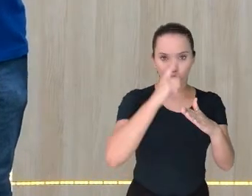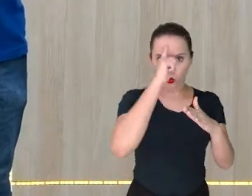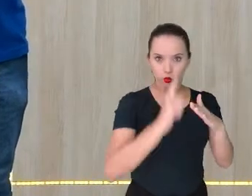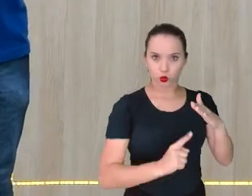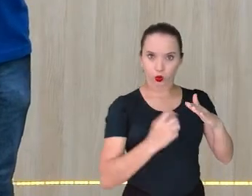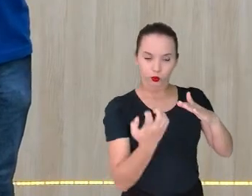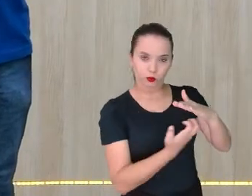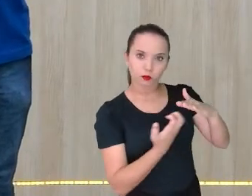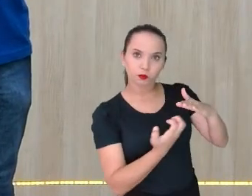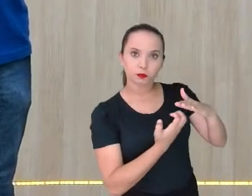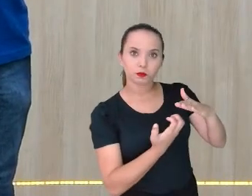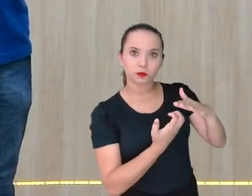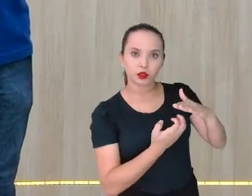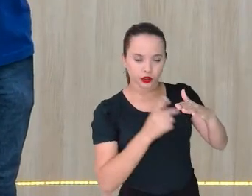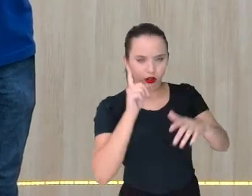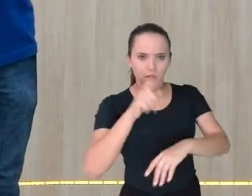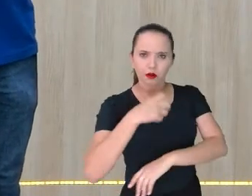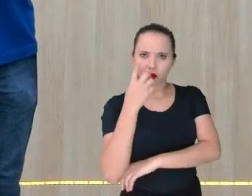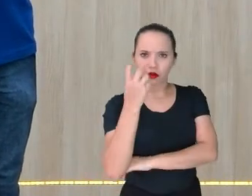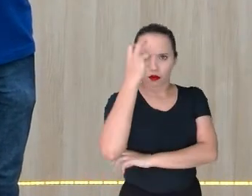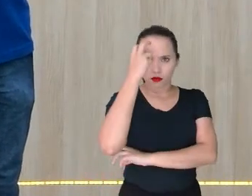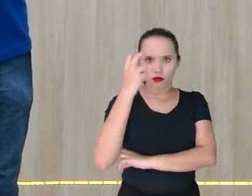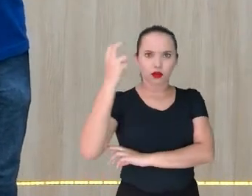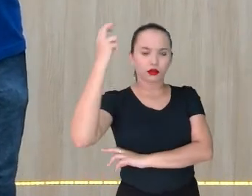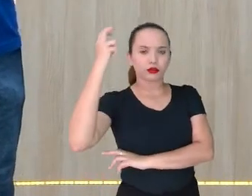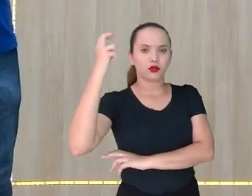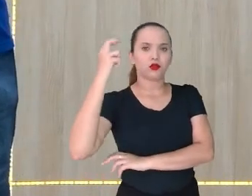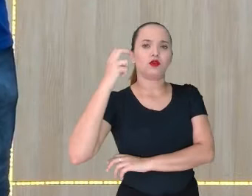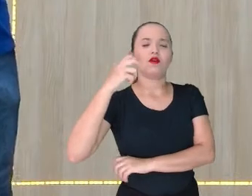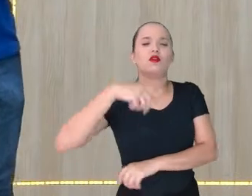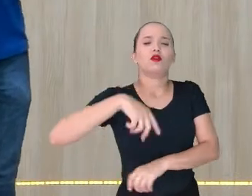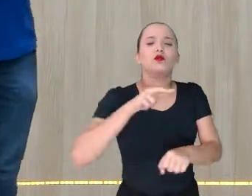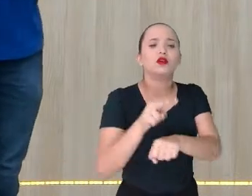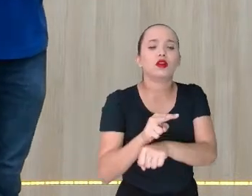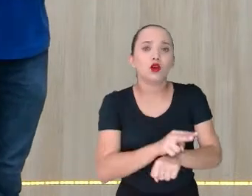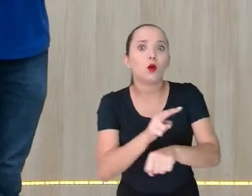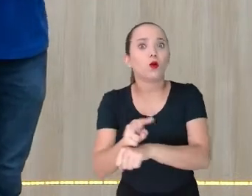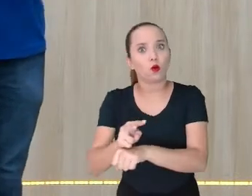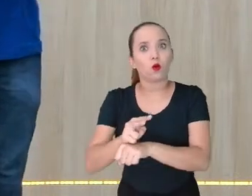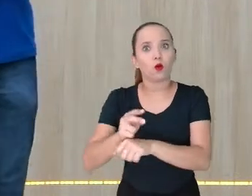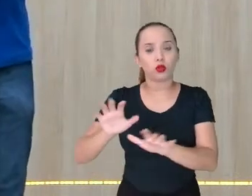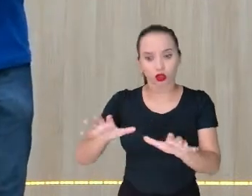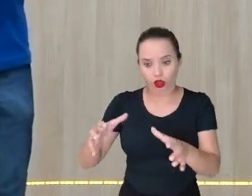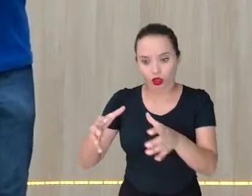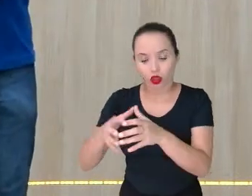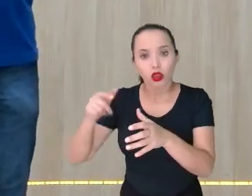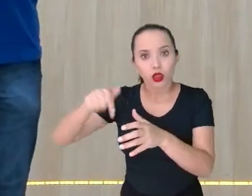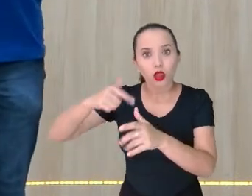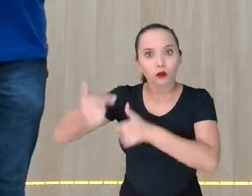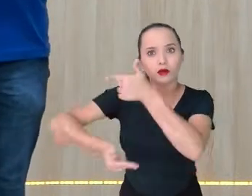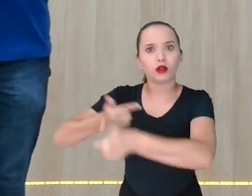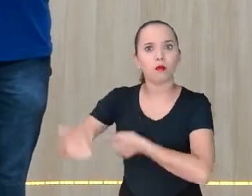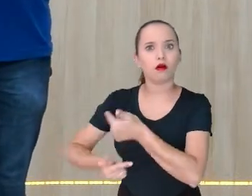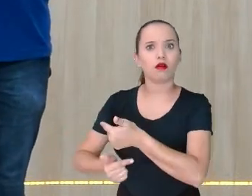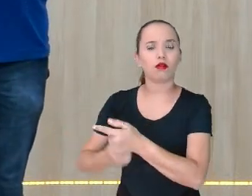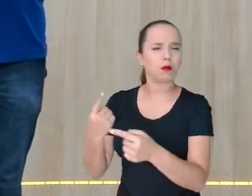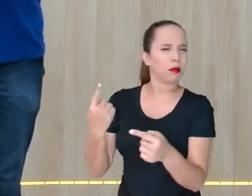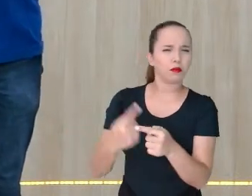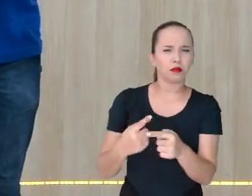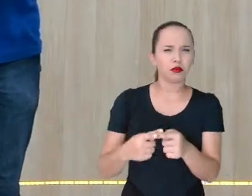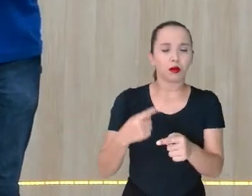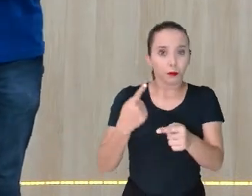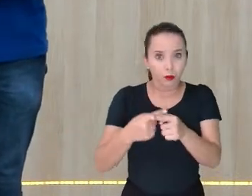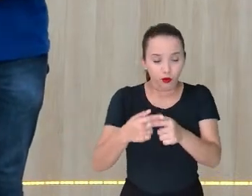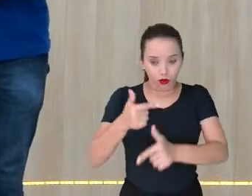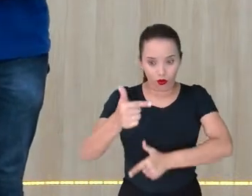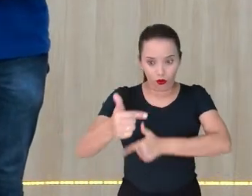uma ele é inteligente quando ele trata e cuida bem do seu trabalhador. Por quê? Porque é o seu trabalhador que produz